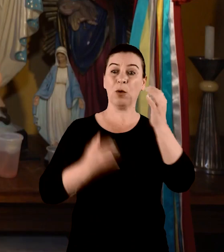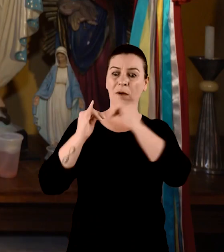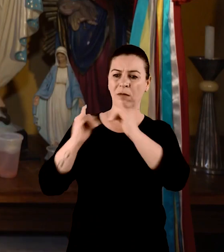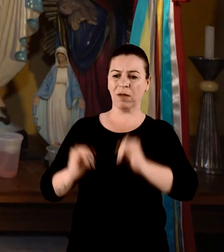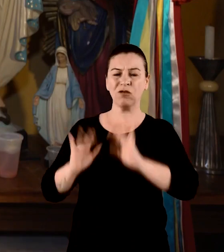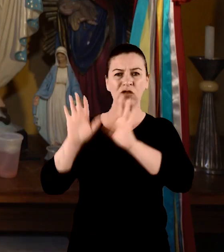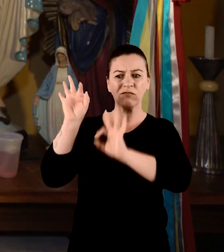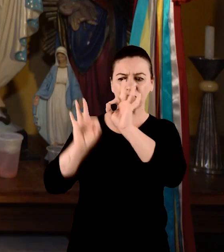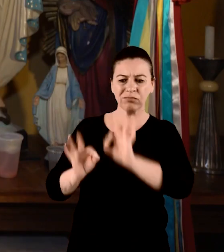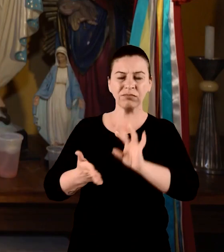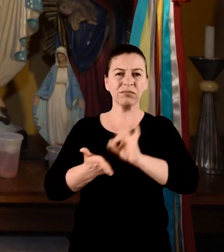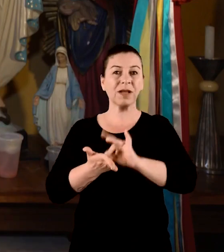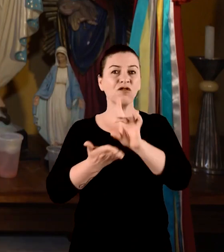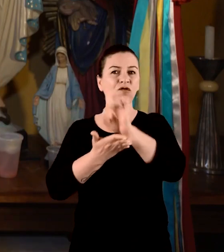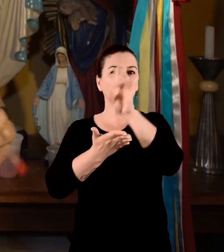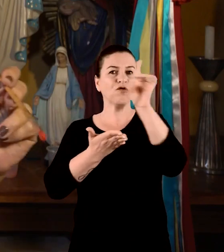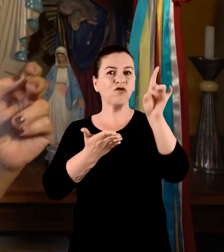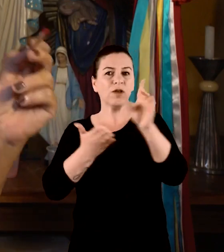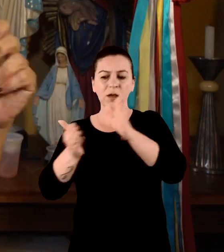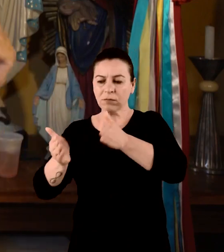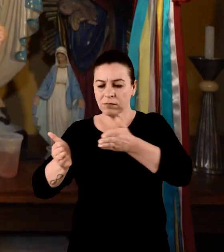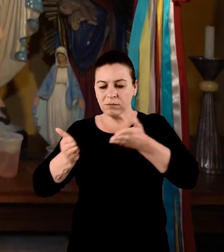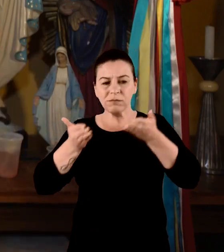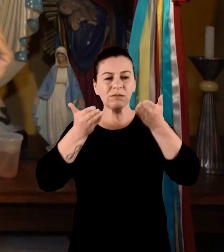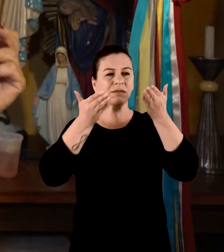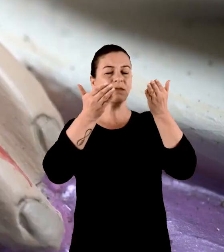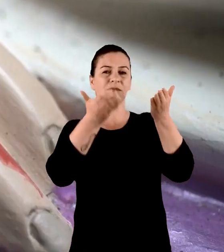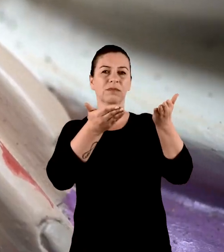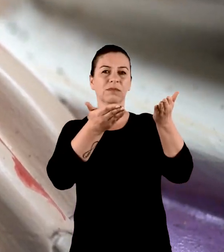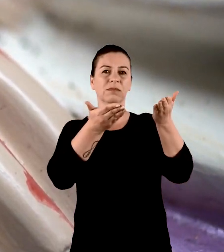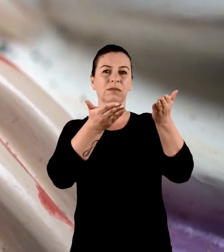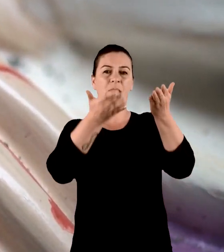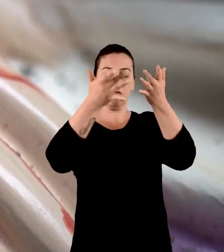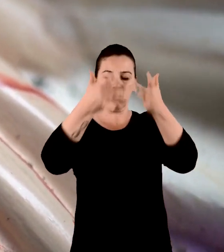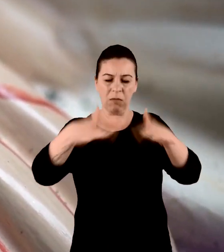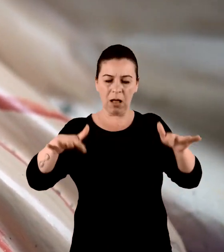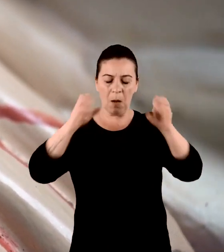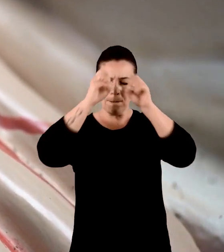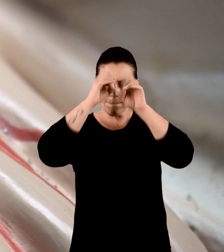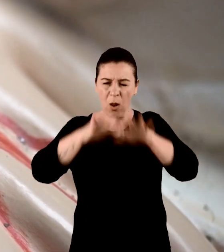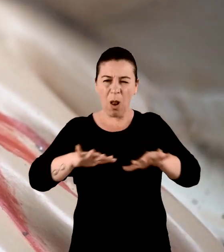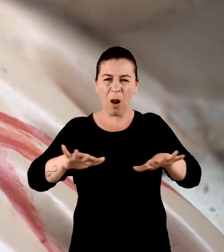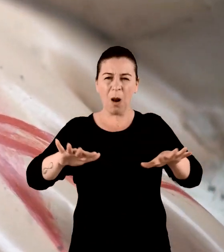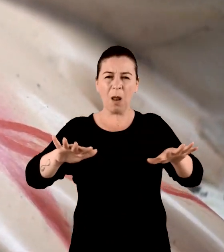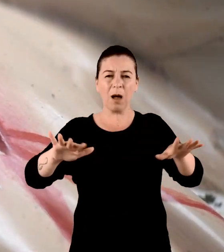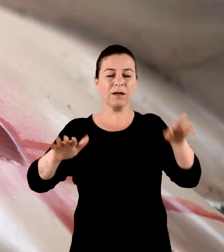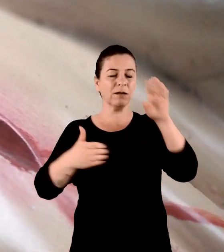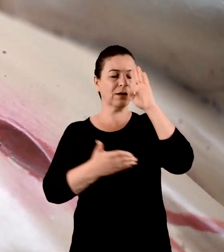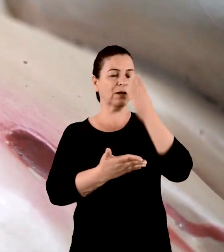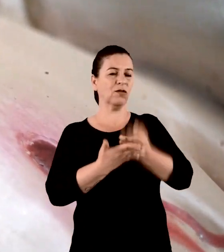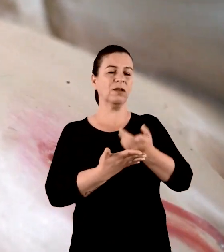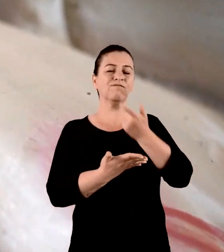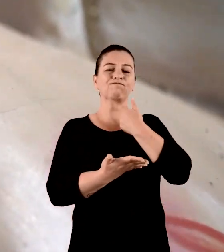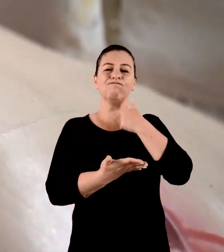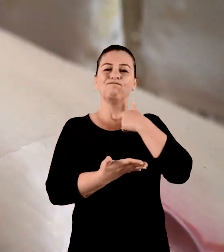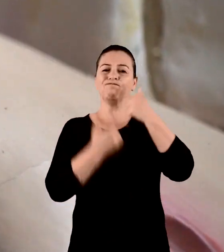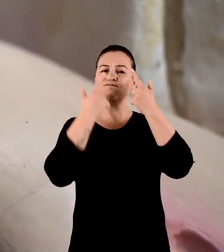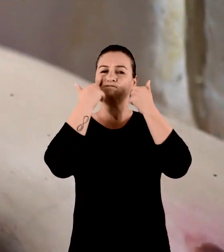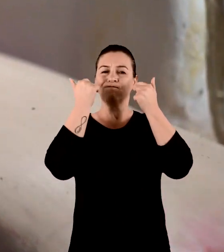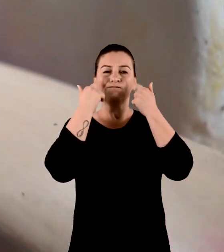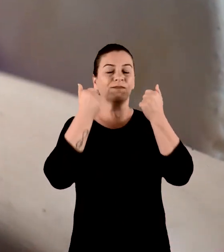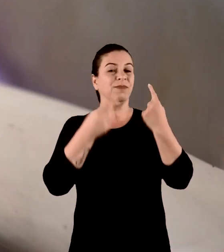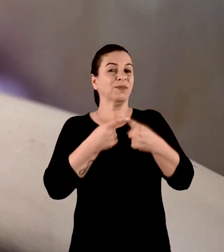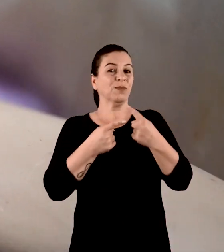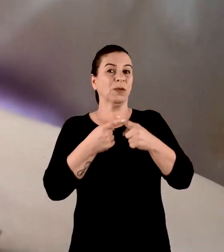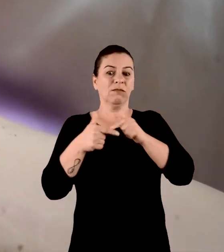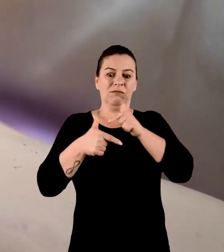aconteceram peças que eu restaurei e no dia que vão colocar no andor, derrubam a peça. Você nem acredita, eu tenho vontade de